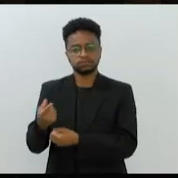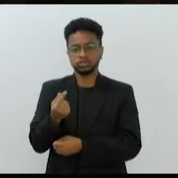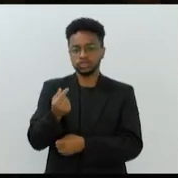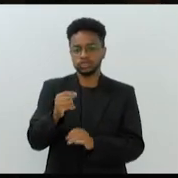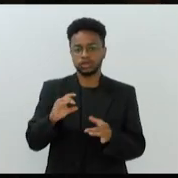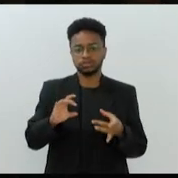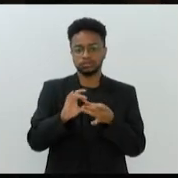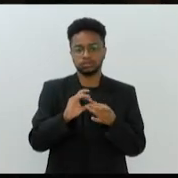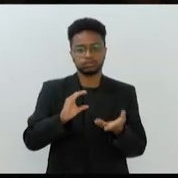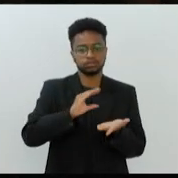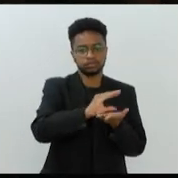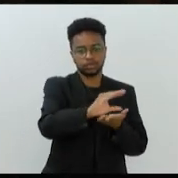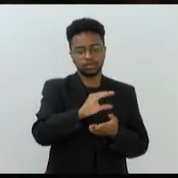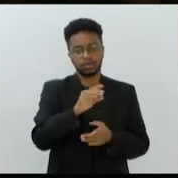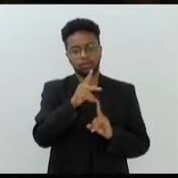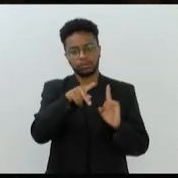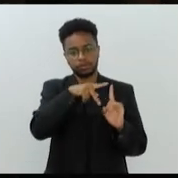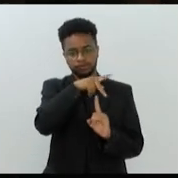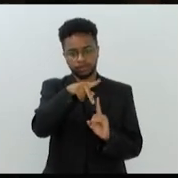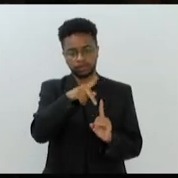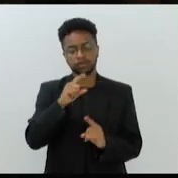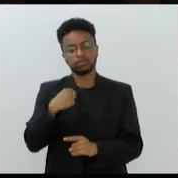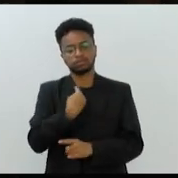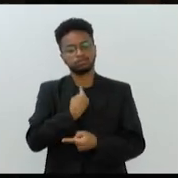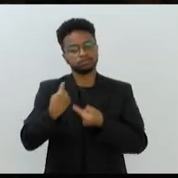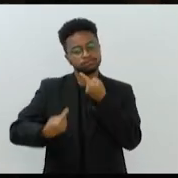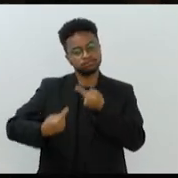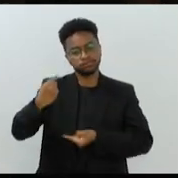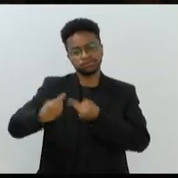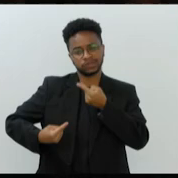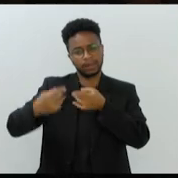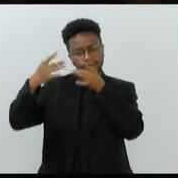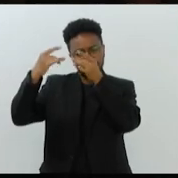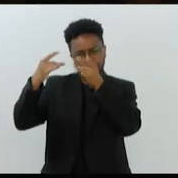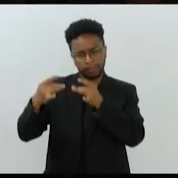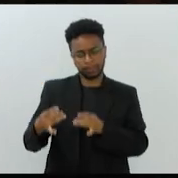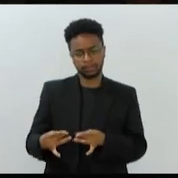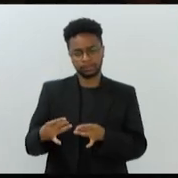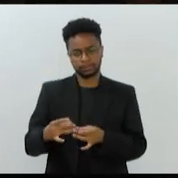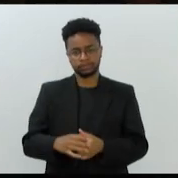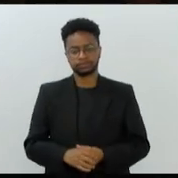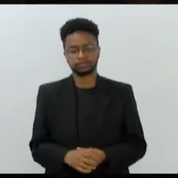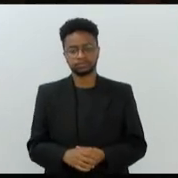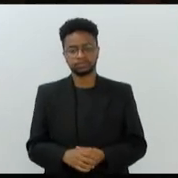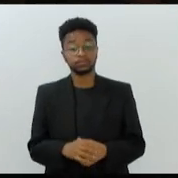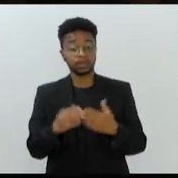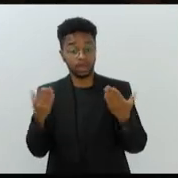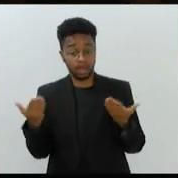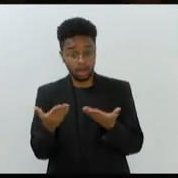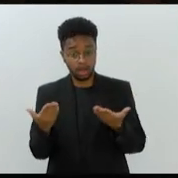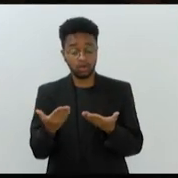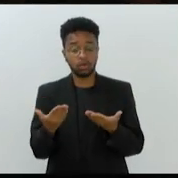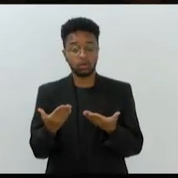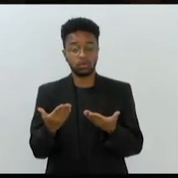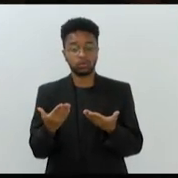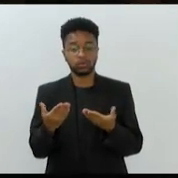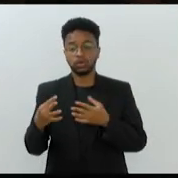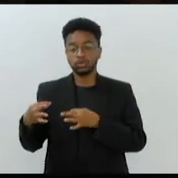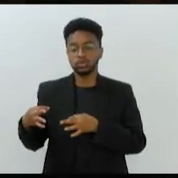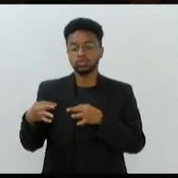Rio Previdência. A gente fez esse debate exaustivamente. E agora, todos os